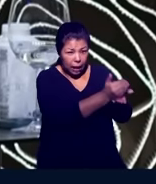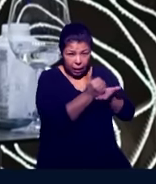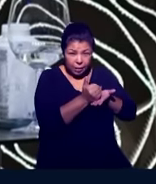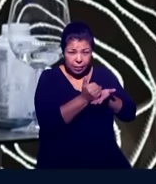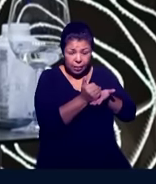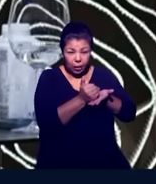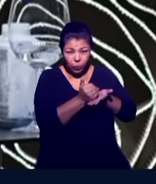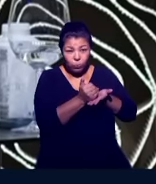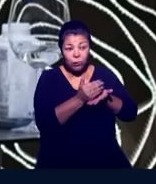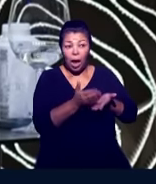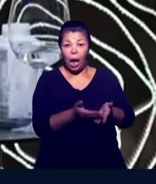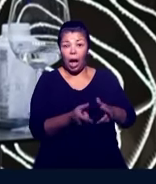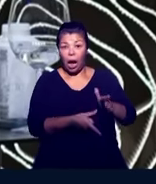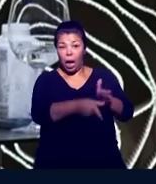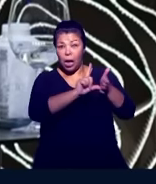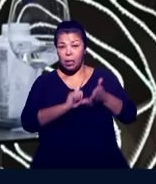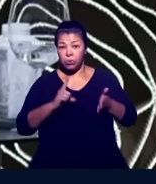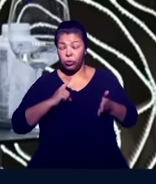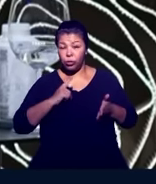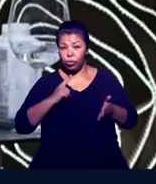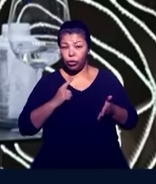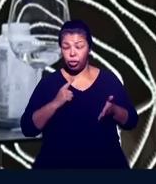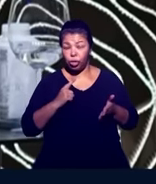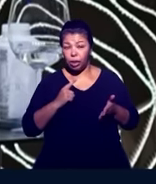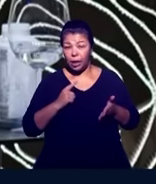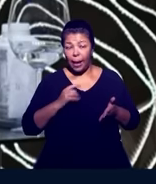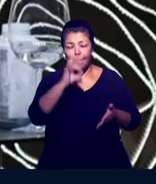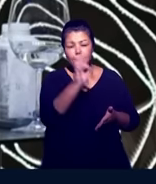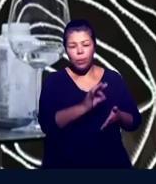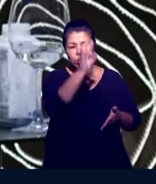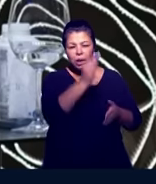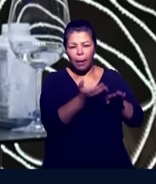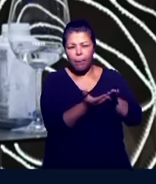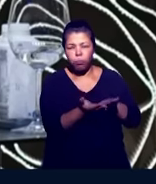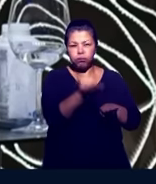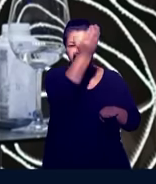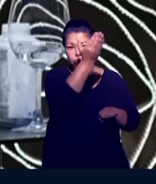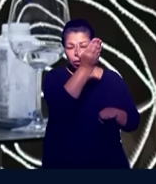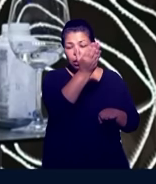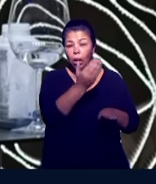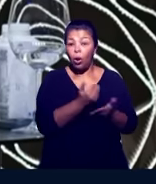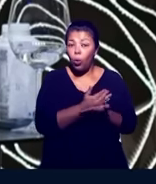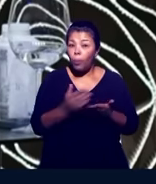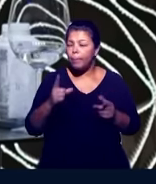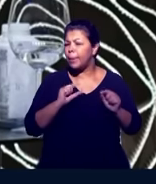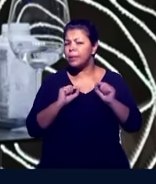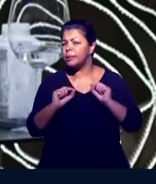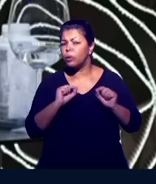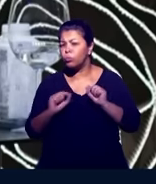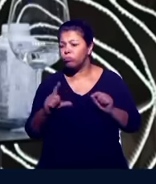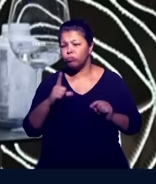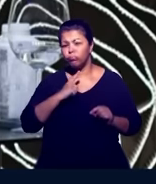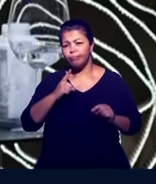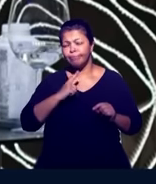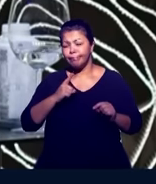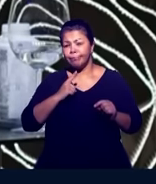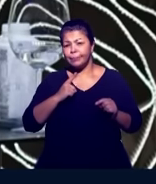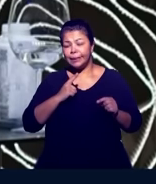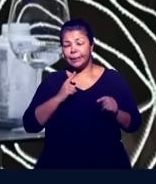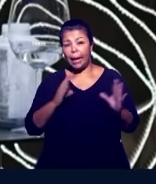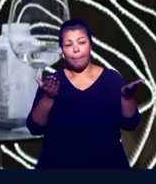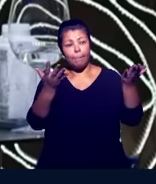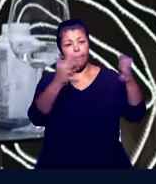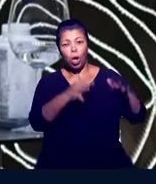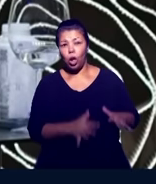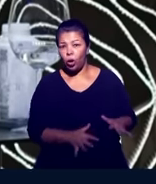percentual elevado do orçamento Federal você começa a ter uma erosão fiscal que este ano